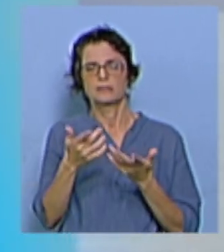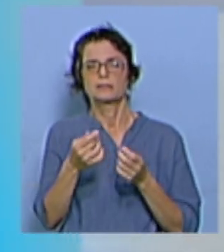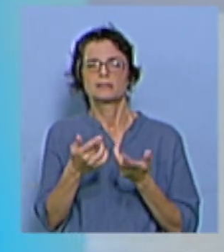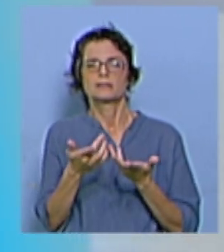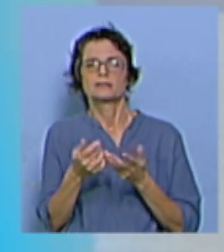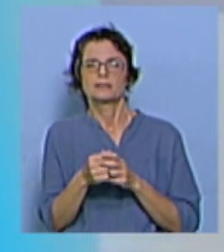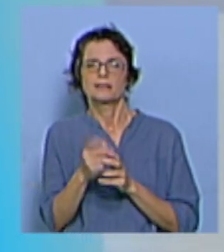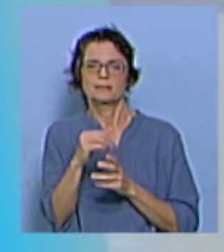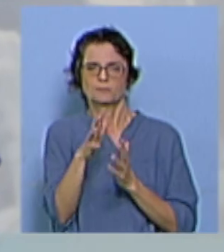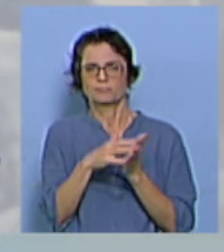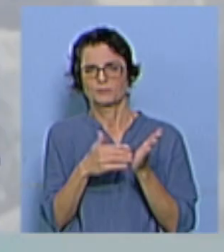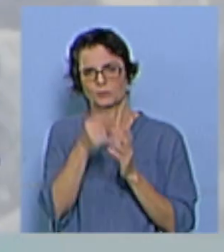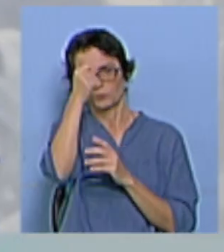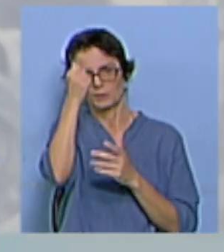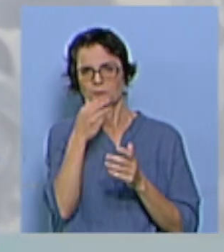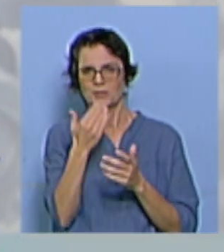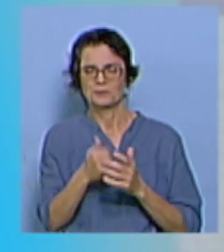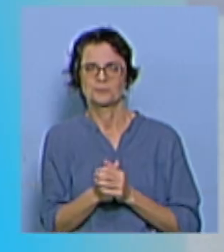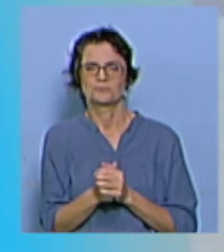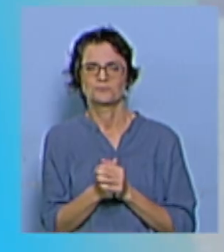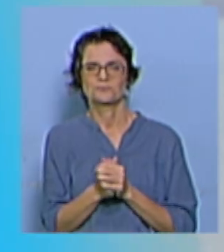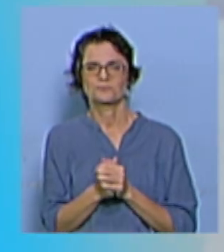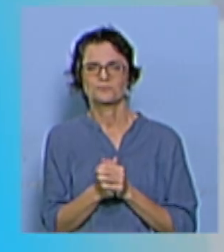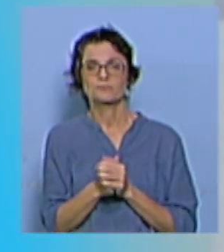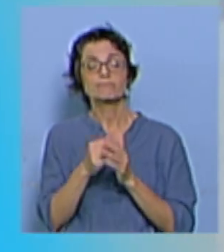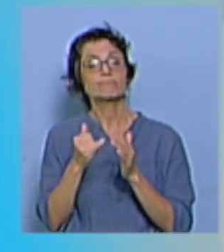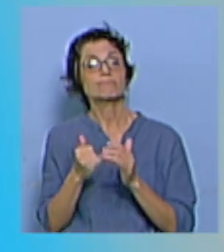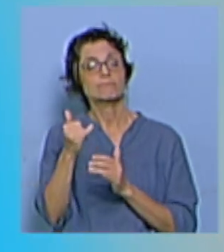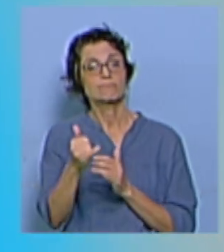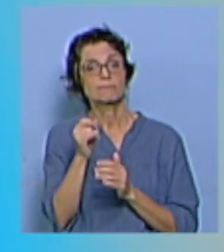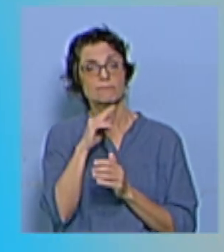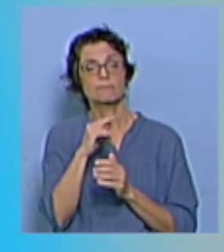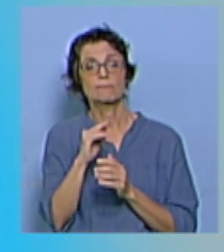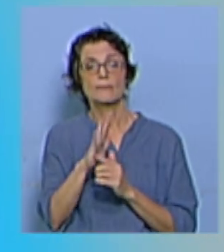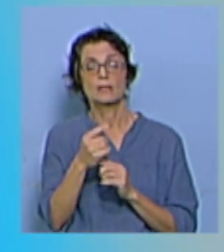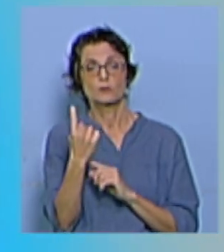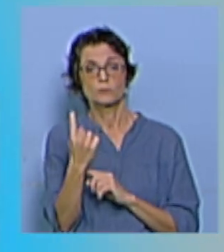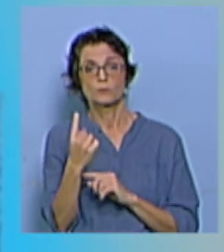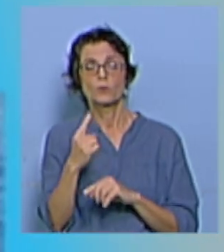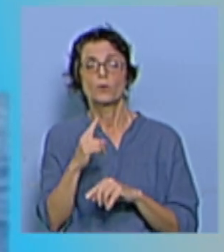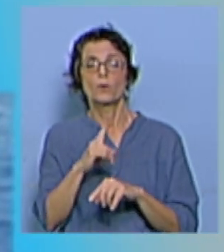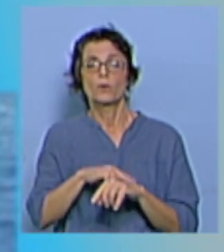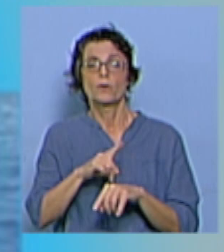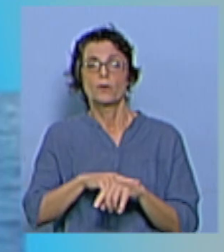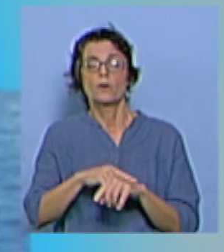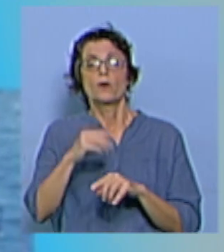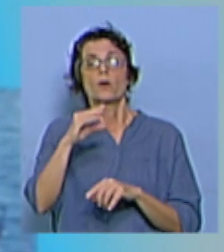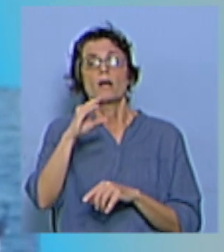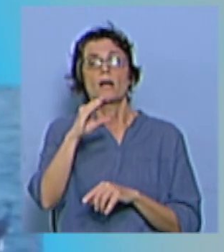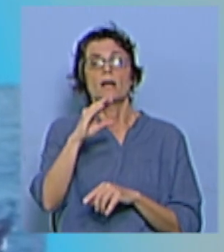liturgia de domingo. Muito obrigado. Siga também a nossa edição na rádio, na Antena 1, quando forem